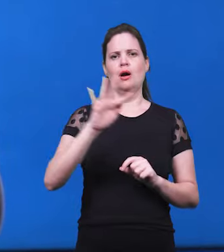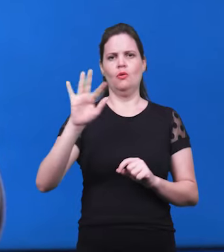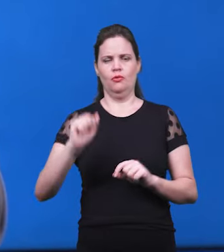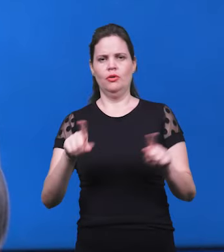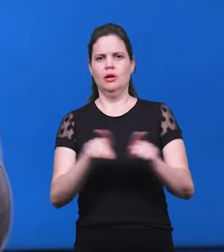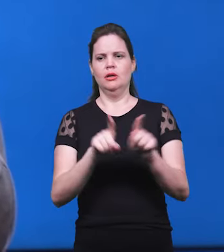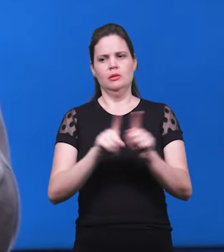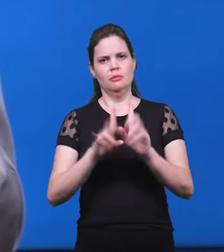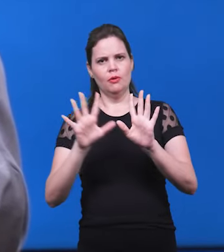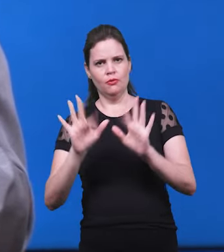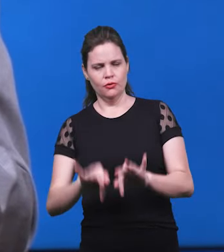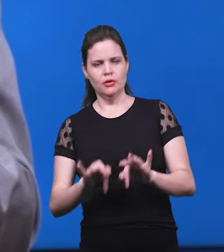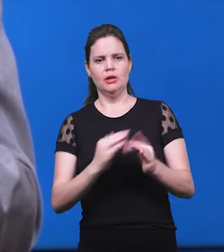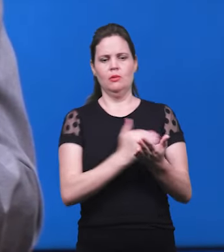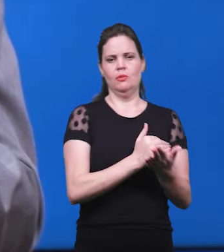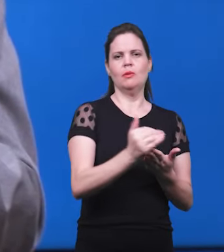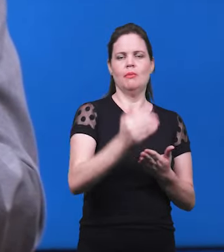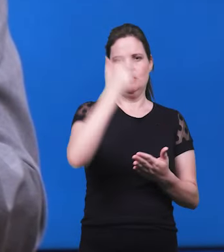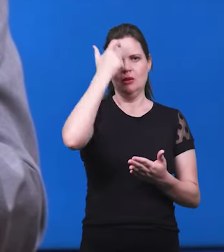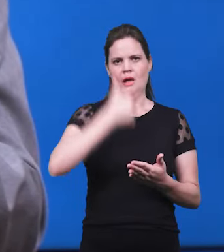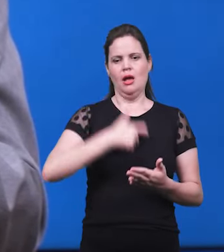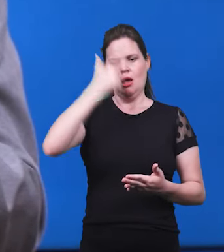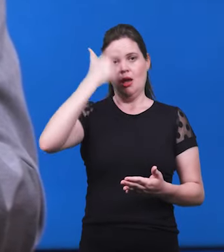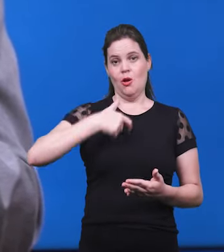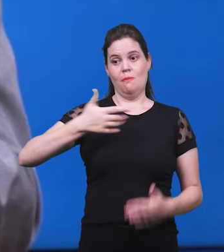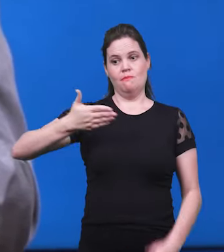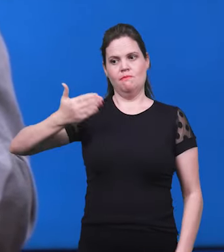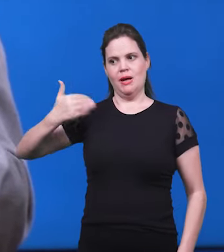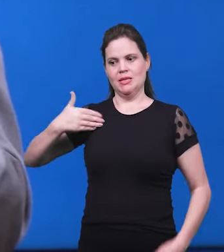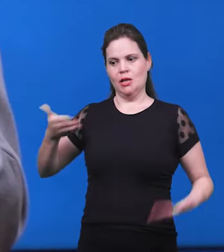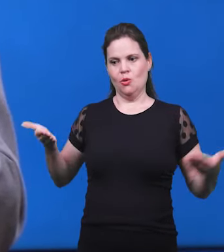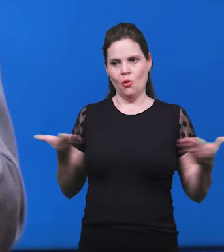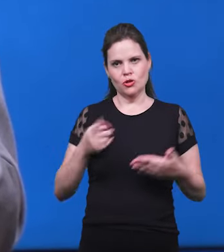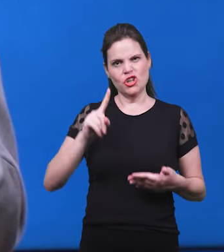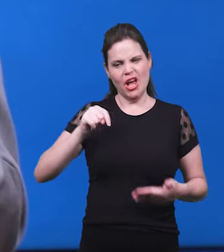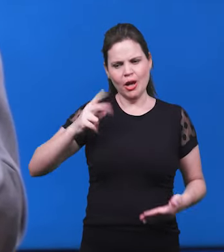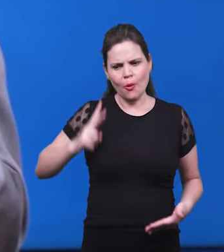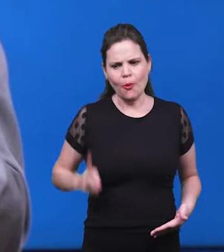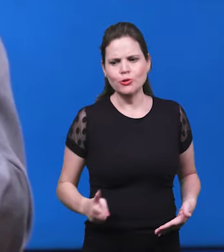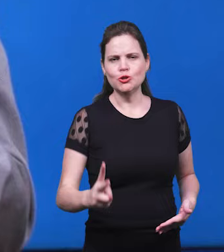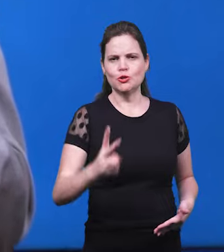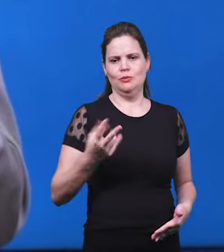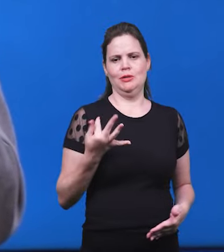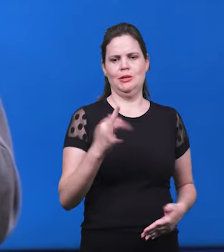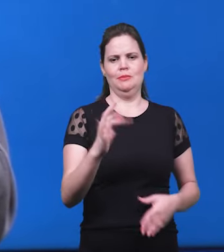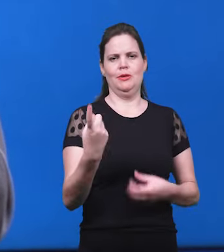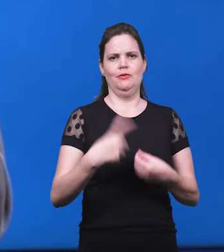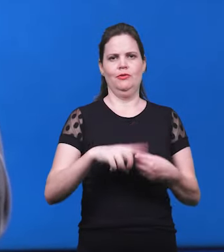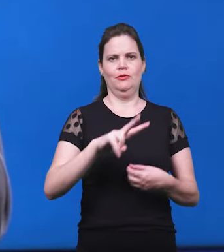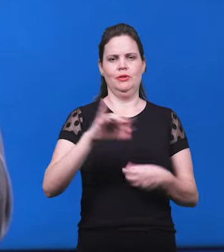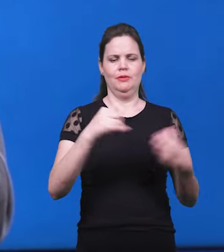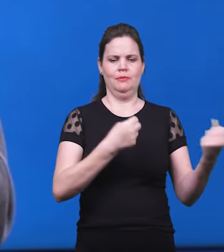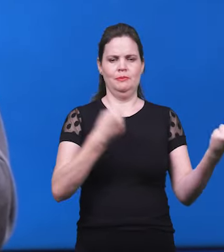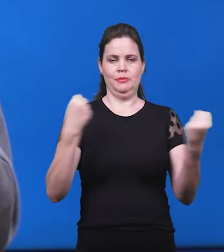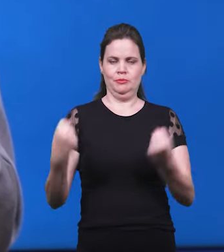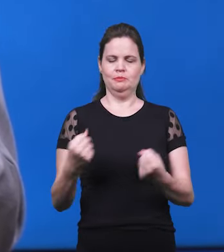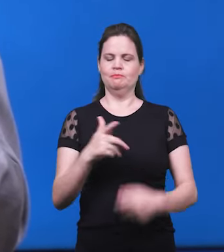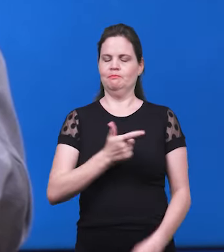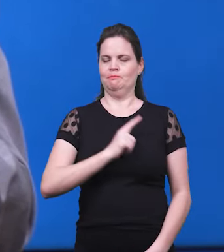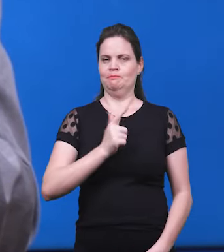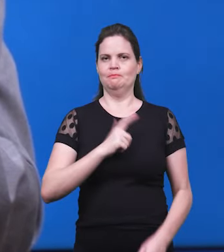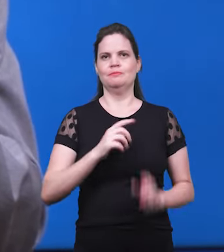fim, diz o Senhor, o que era, o que é, o que era e o que há de vir, o Todo-Poderoso. Vemos